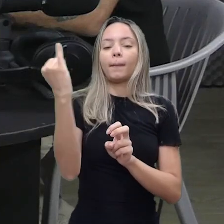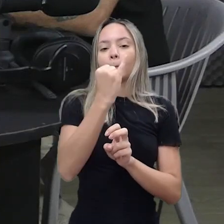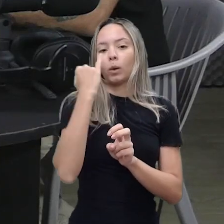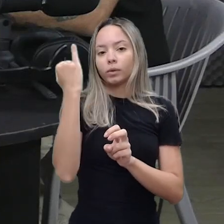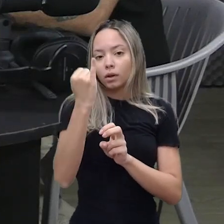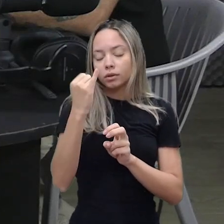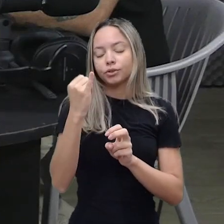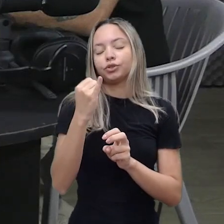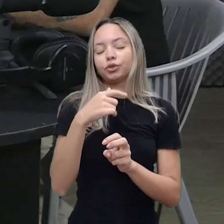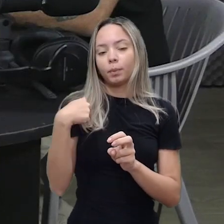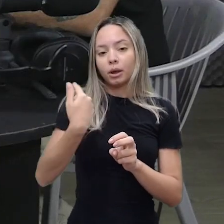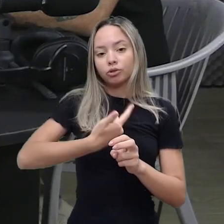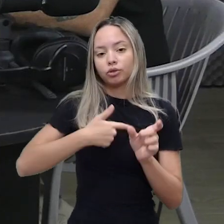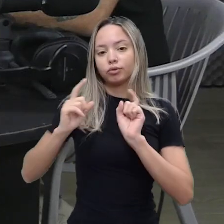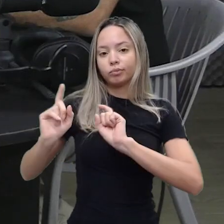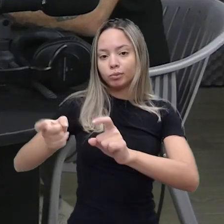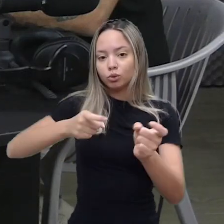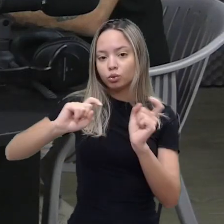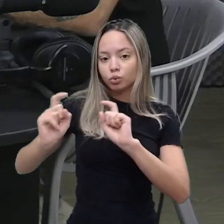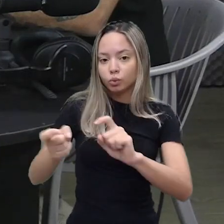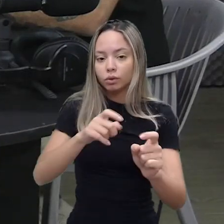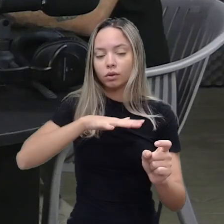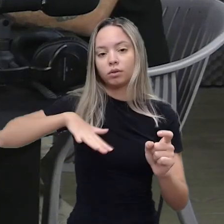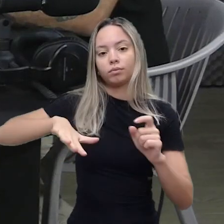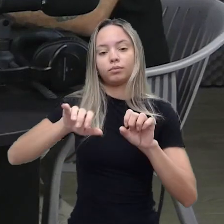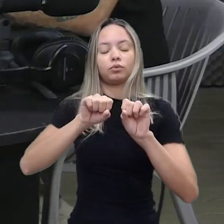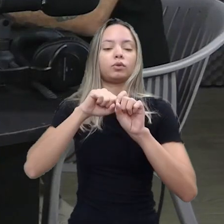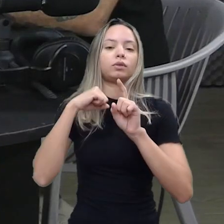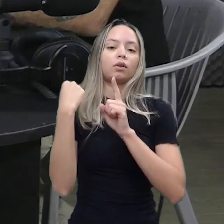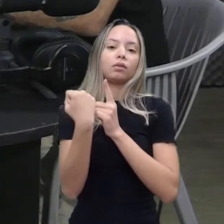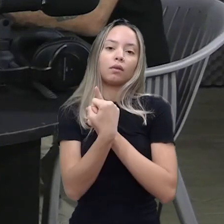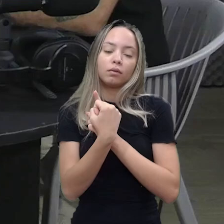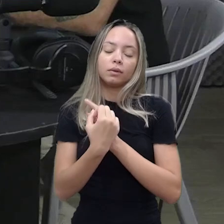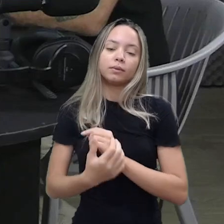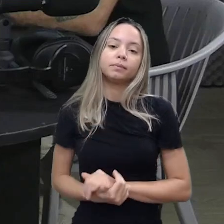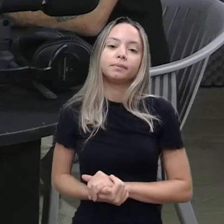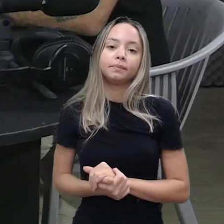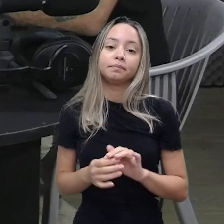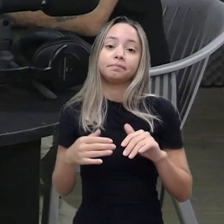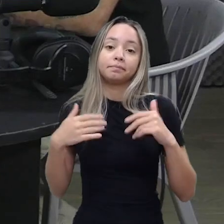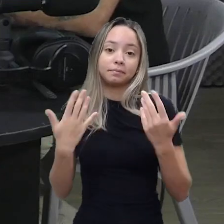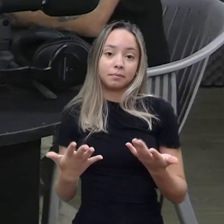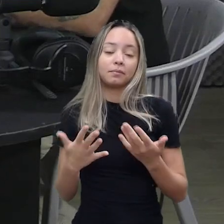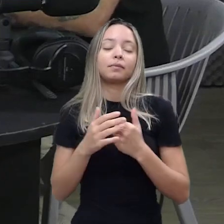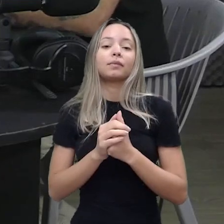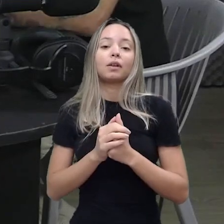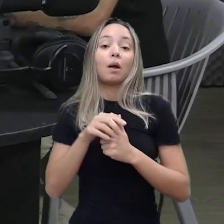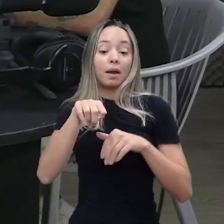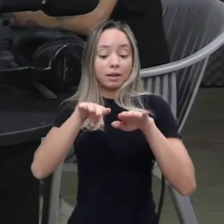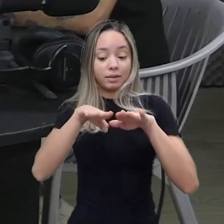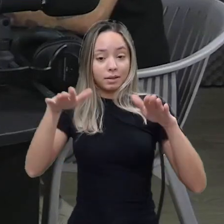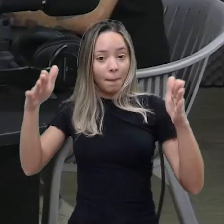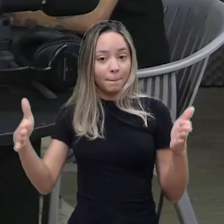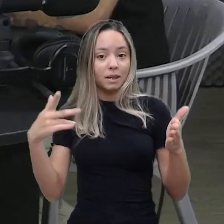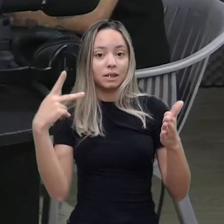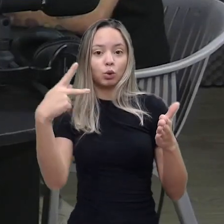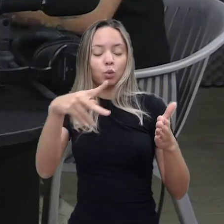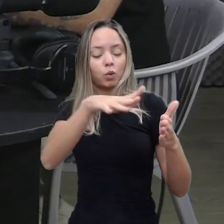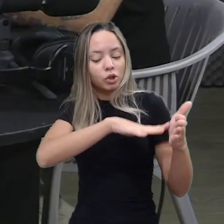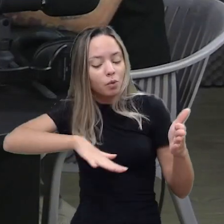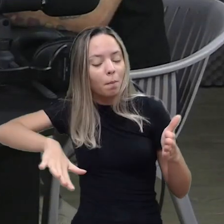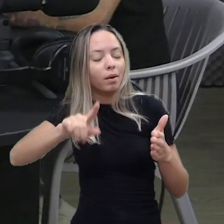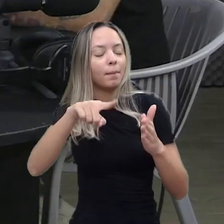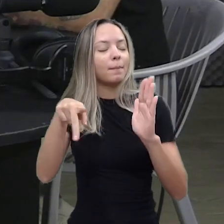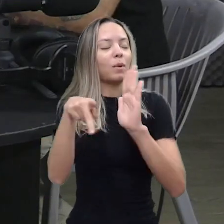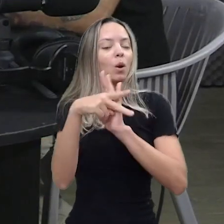muito importantes assim, para a discussão da sociedade. Que bom, Cláudia. Esse espaço é seu, viu? Essa mesa é Obrigada. sua, essa bancada é sua.